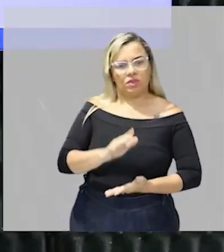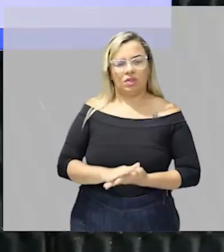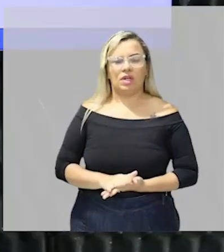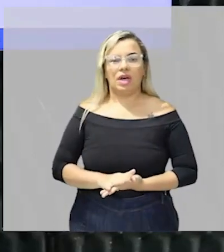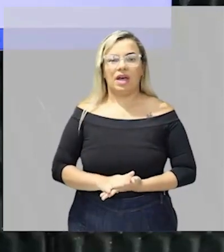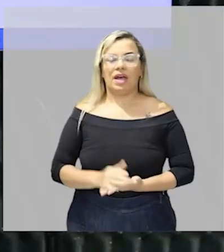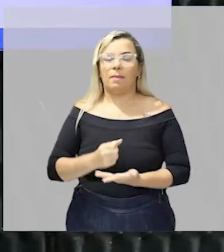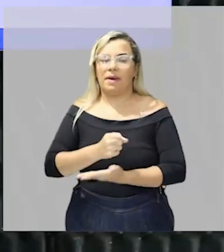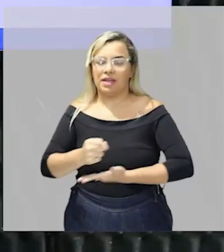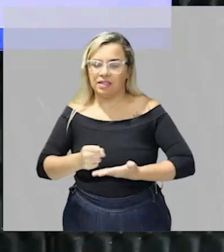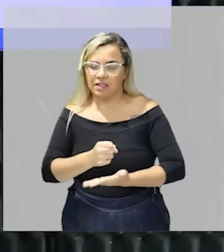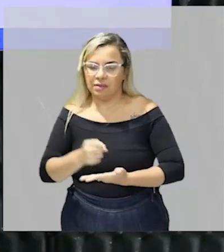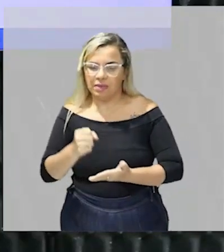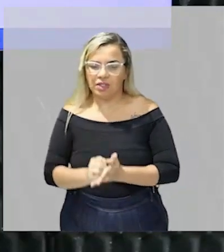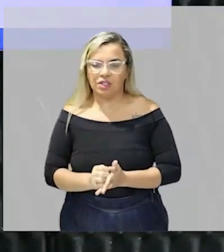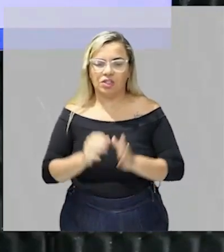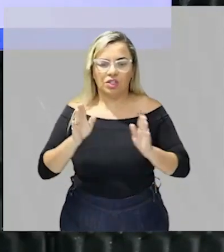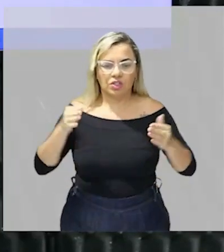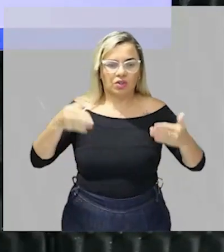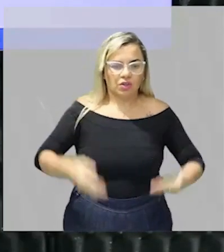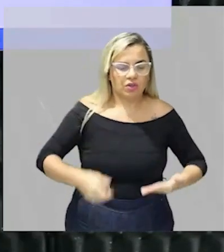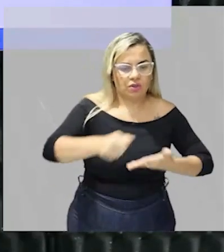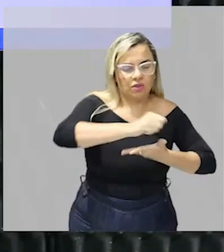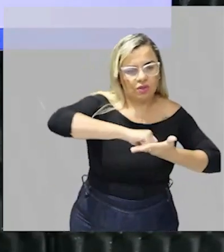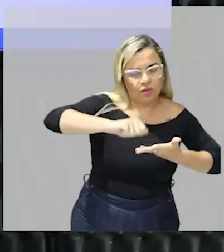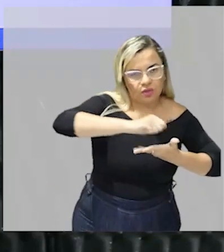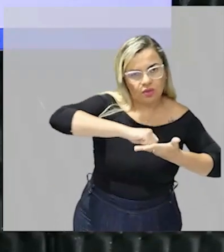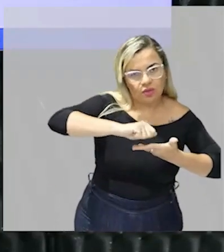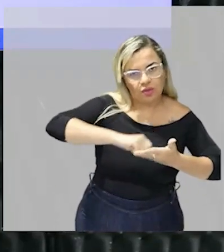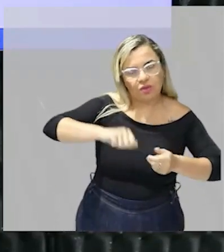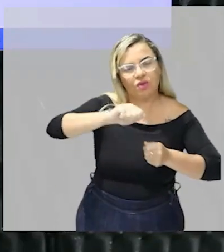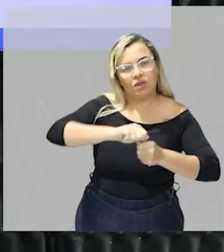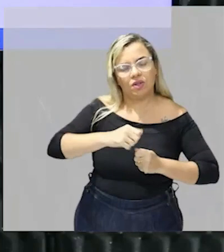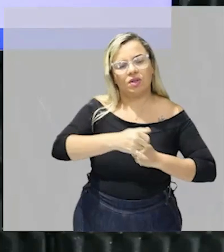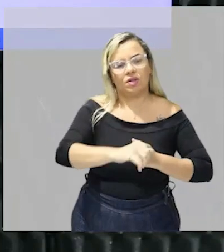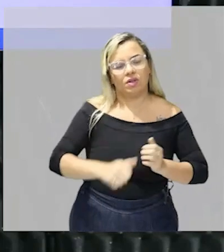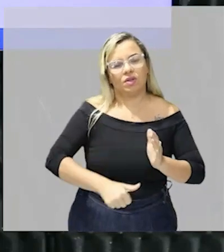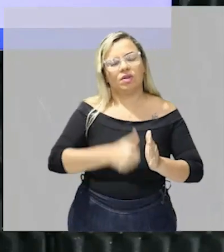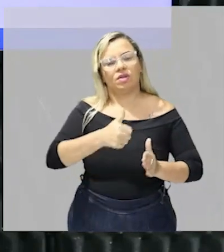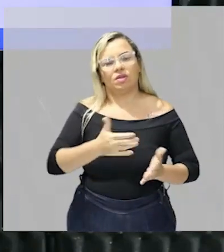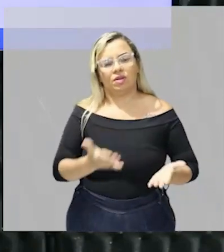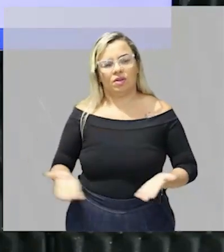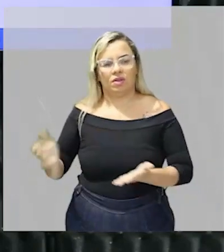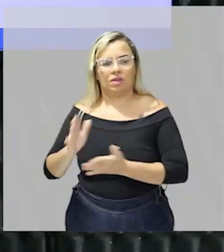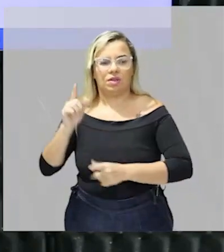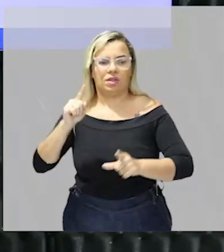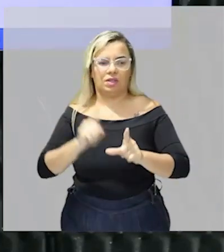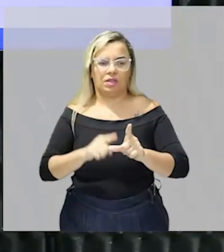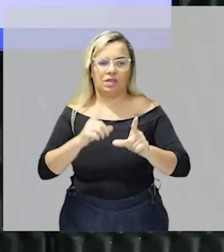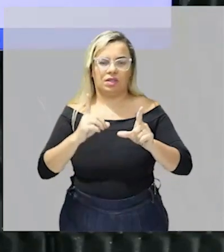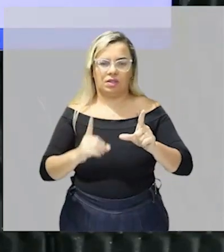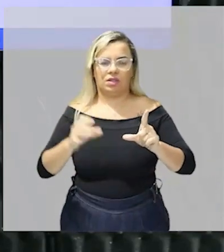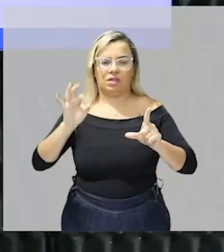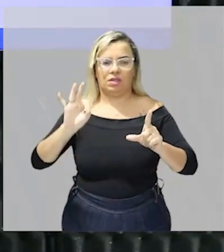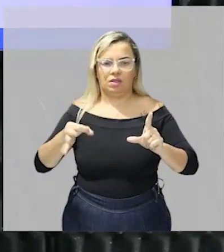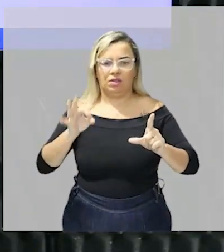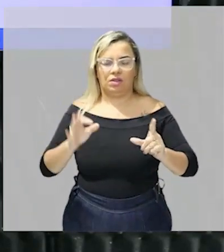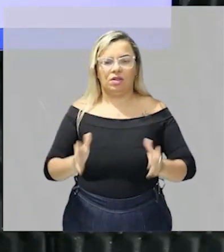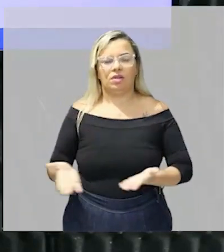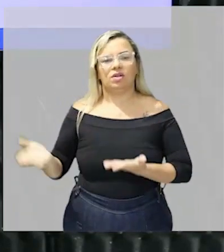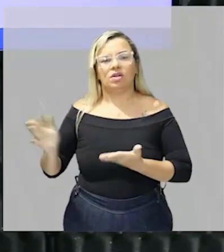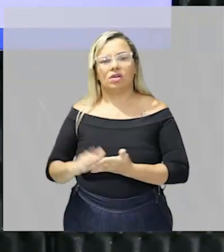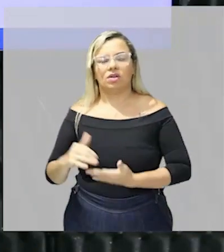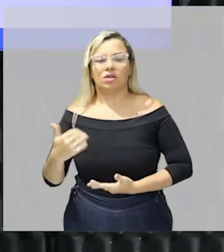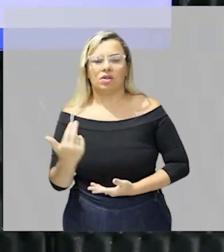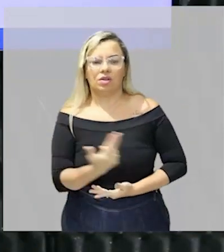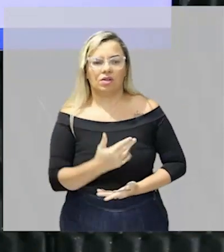narrativas escritas, né? As narrativas feitas pelos cronistas. Então, resposta, letra D, de dado. Aí nós temos